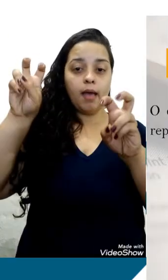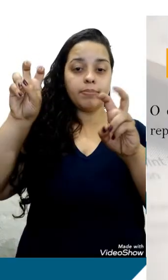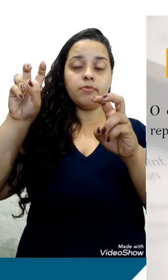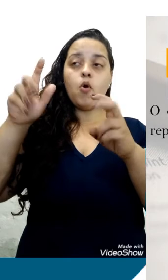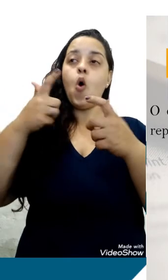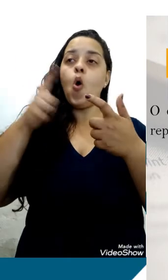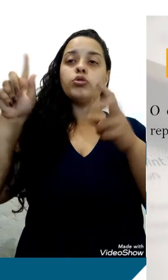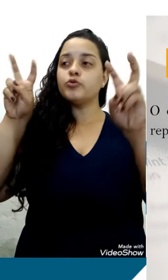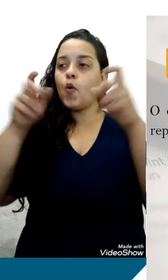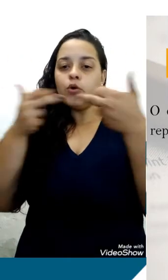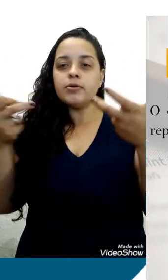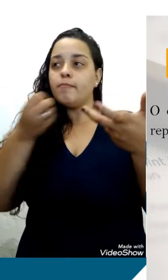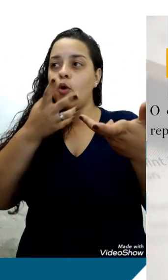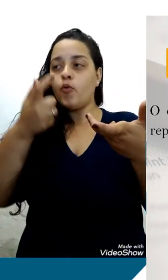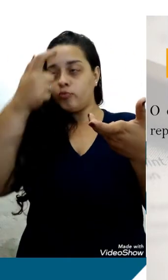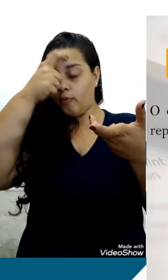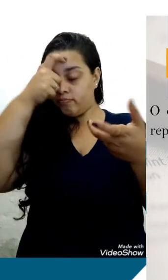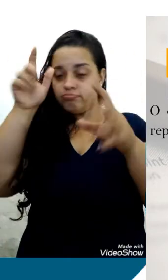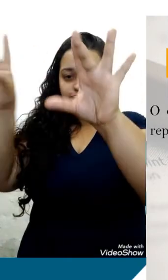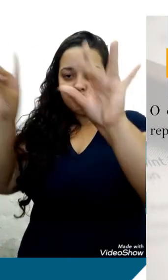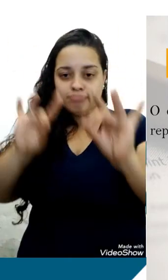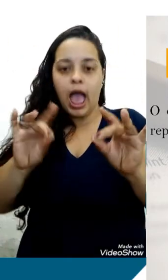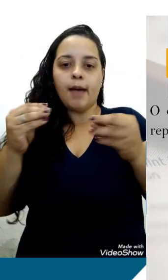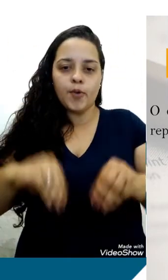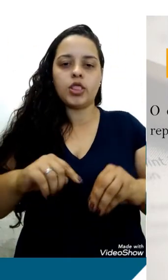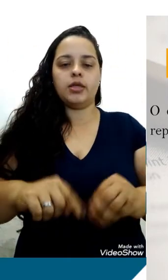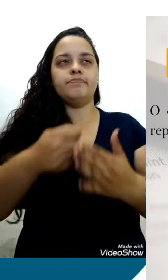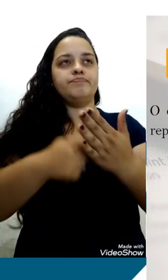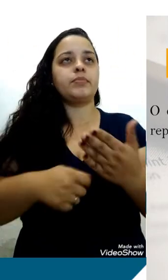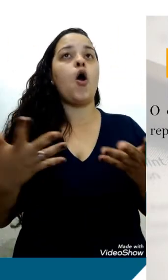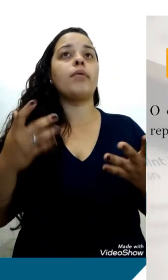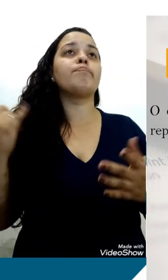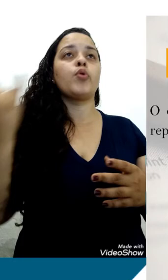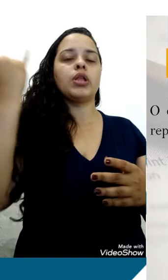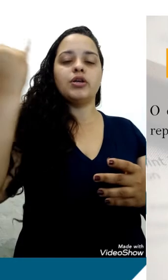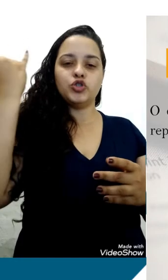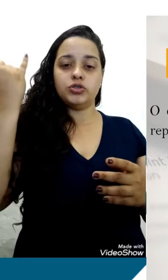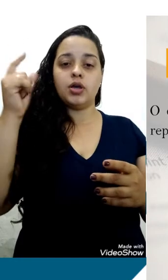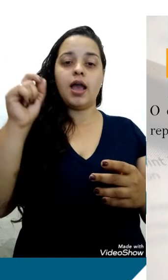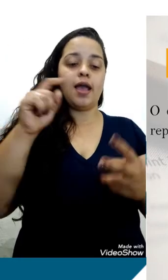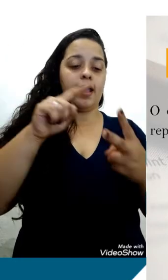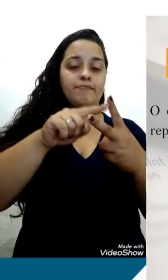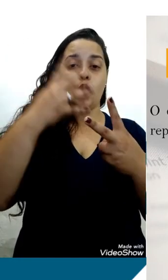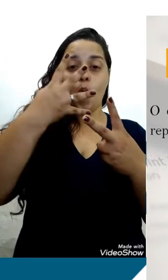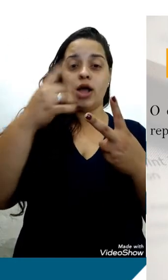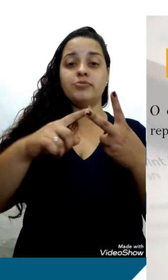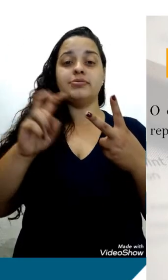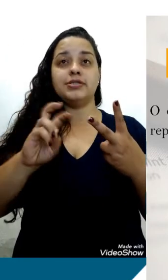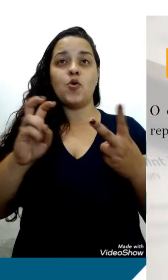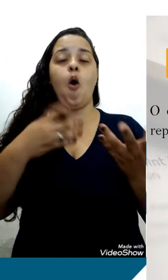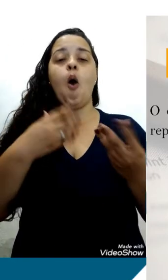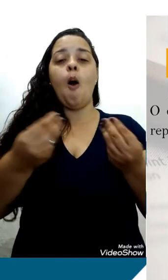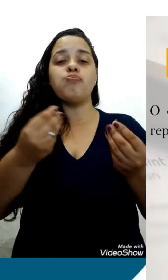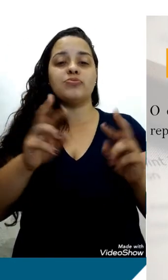Agora nós chegamos na parte mais importante da nossa aula, que é o diferencial entre as redações nível 4 e nível 5 na competência